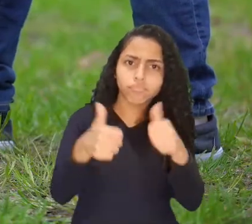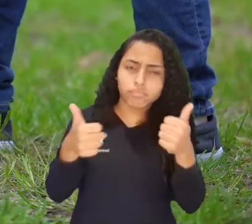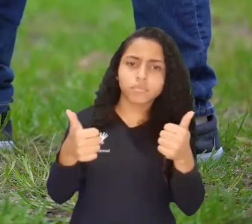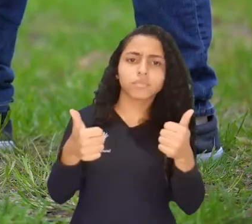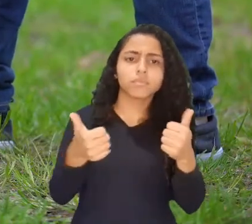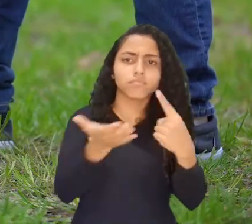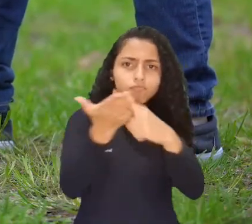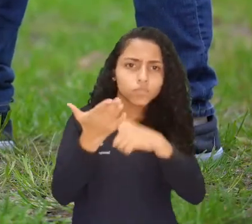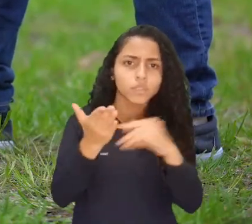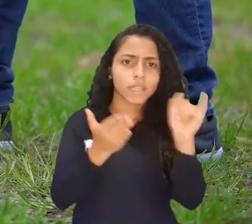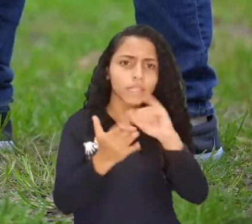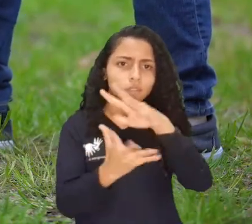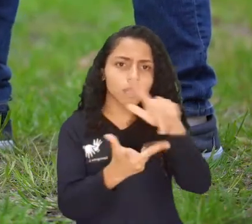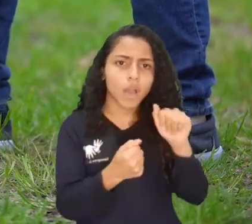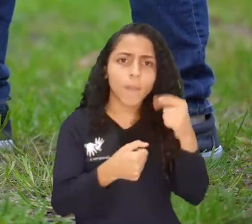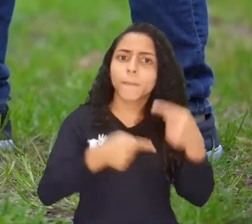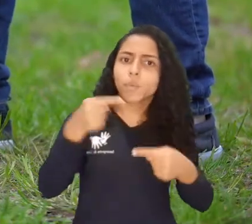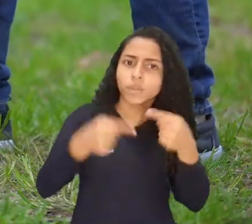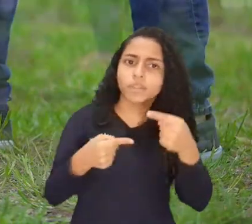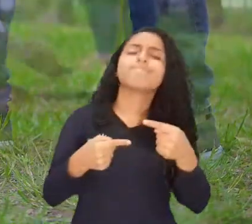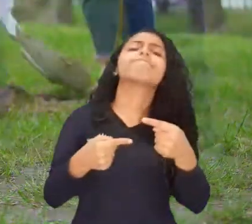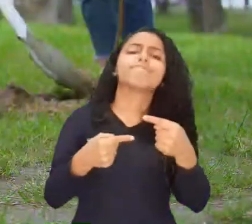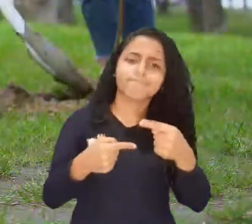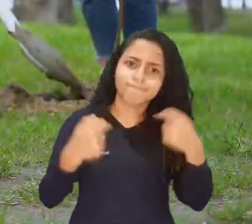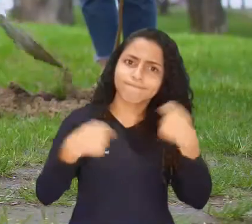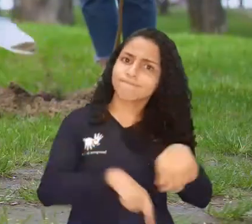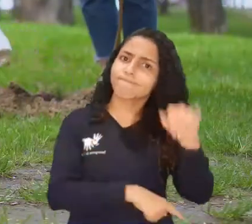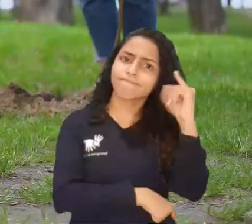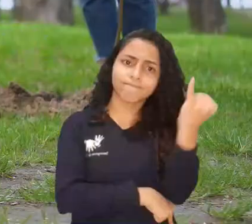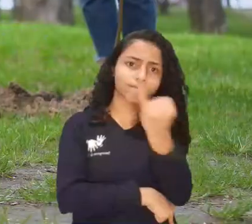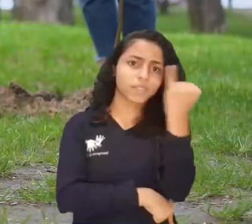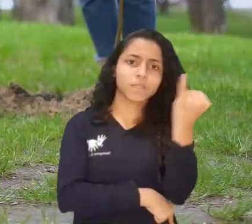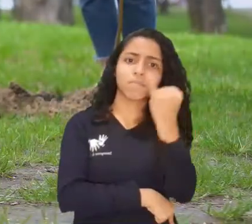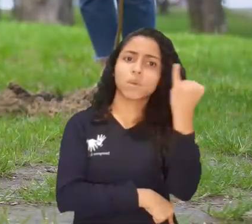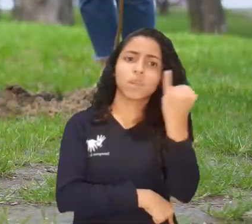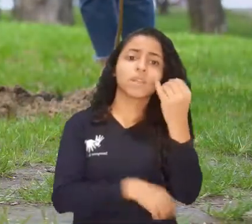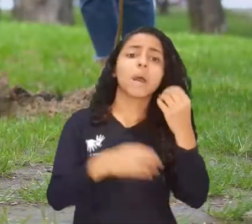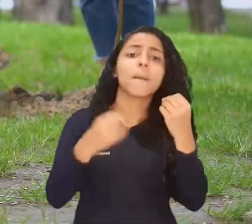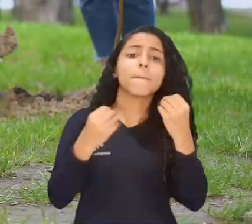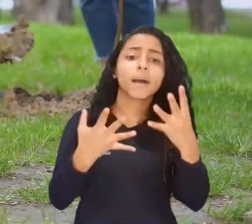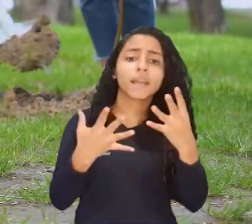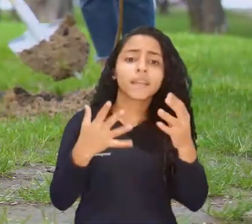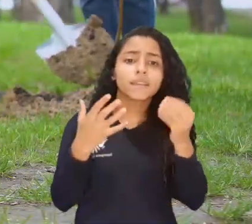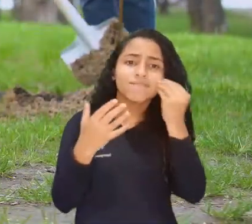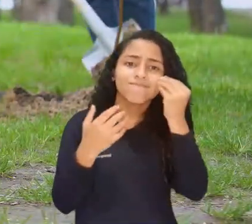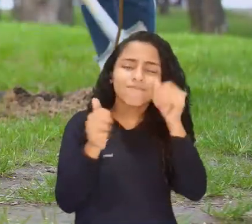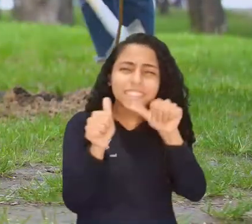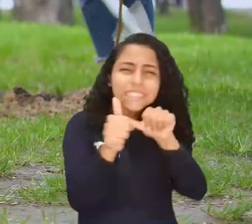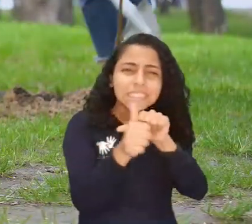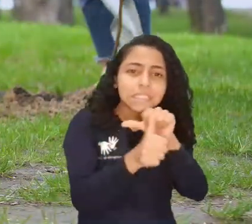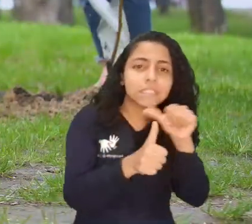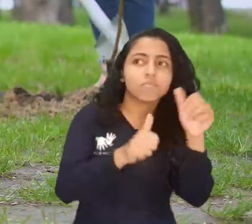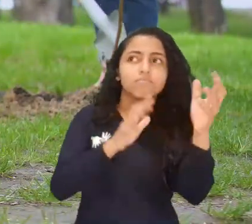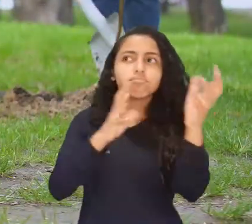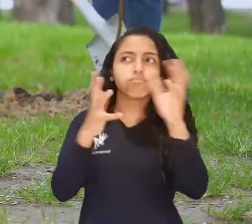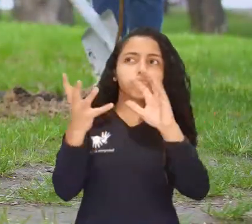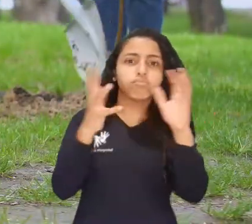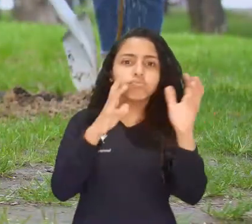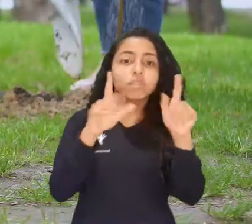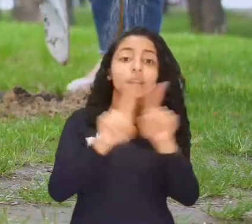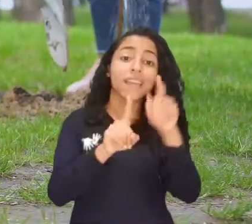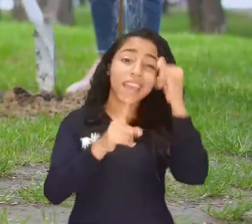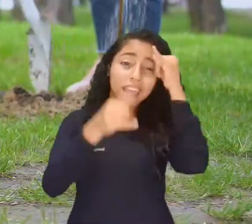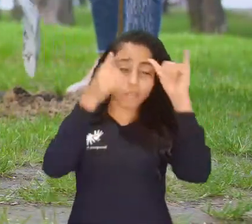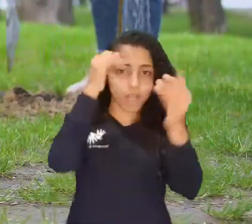acordos internacionais e políticos precisam ser adotados como forma de mitigar as mudanças climáticas e evitar